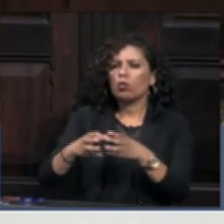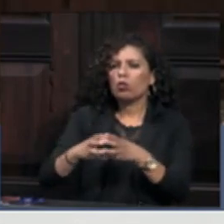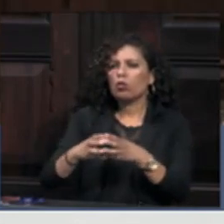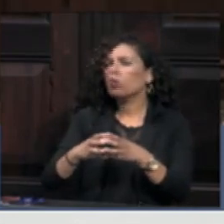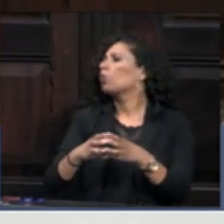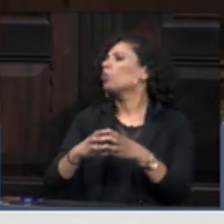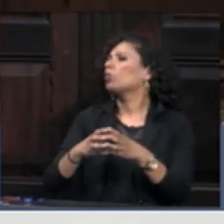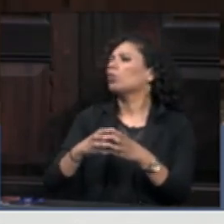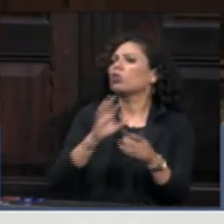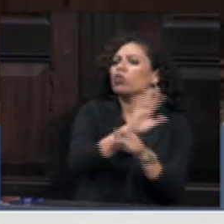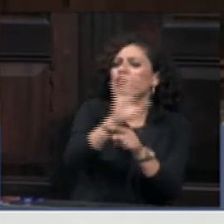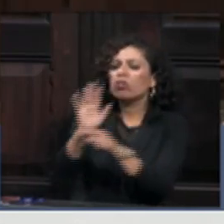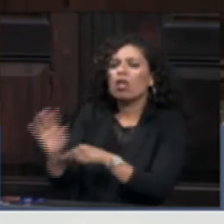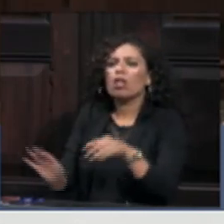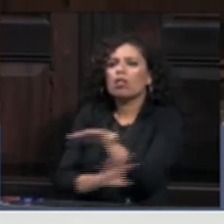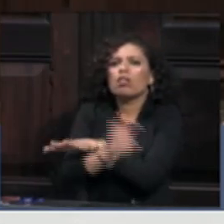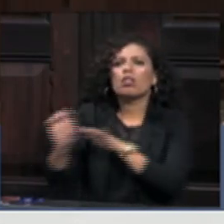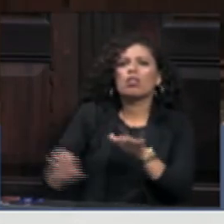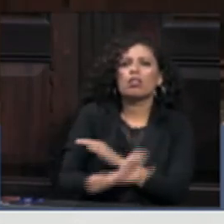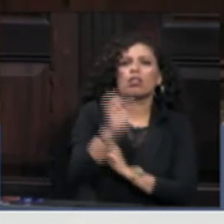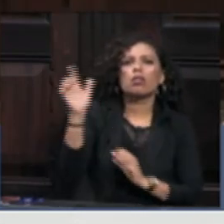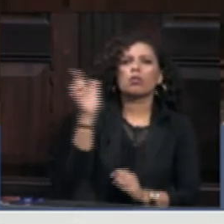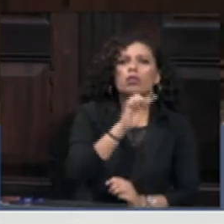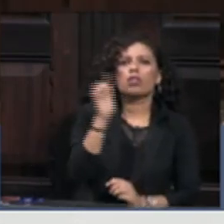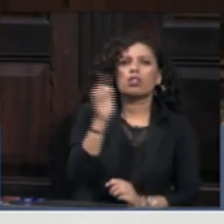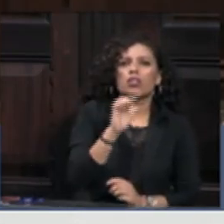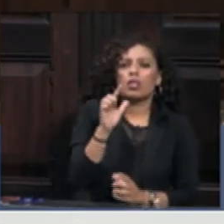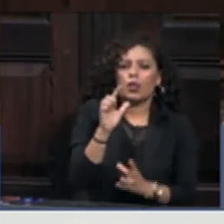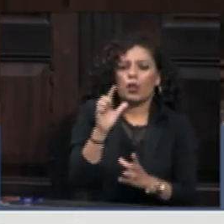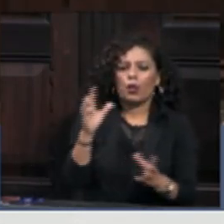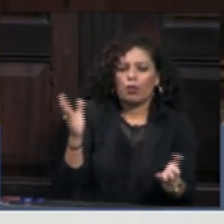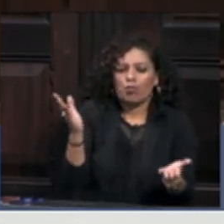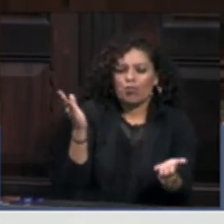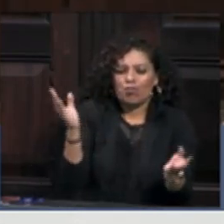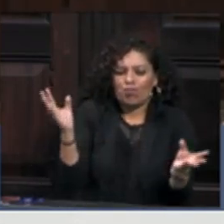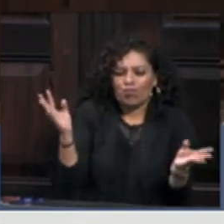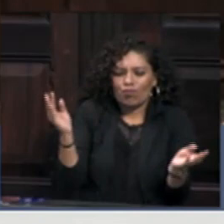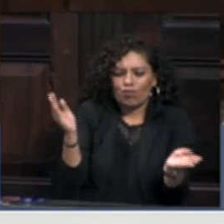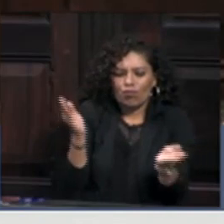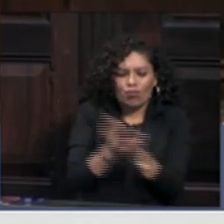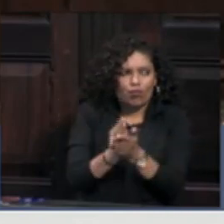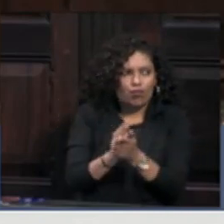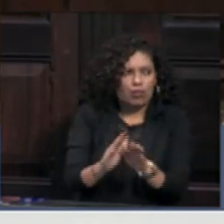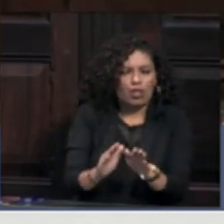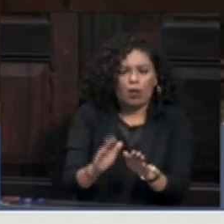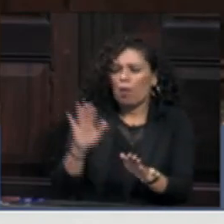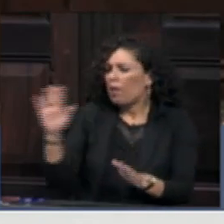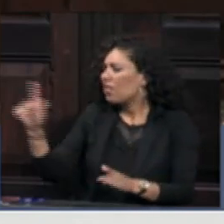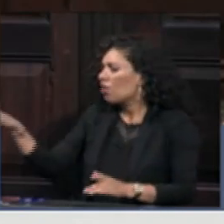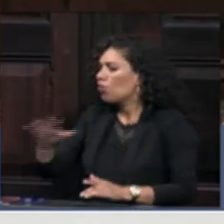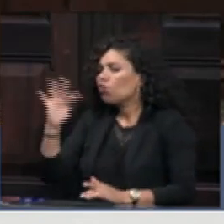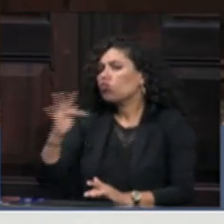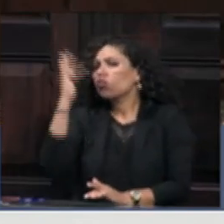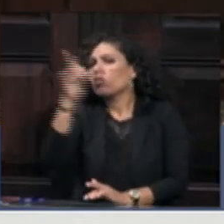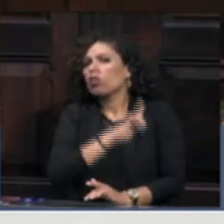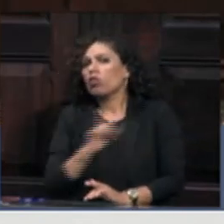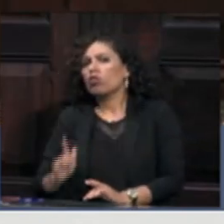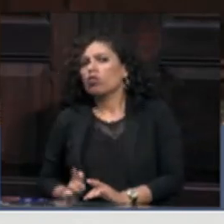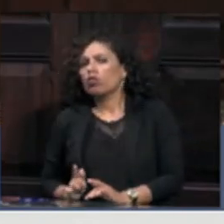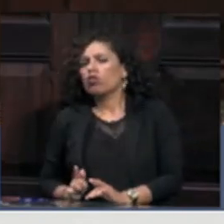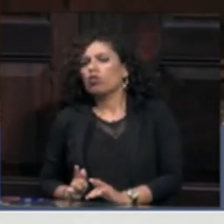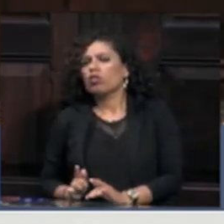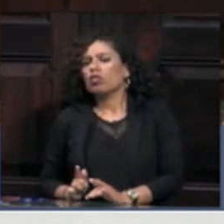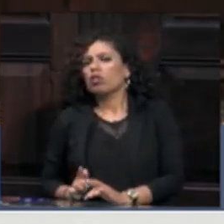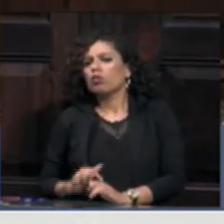suprimido. Qual a razão? O que leva o futuro governador, depois de